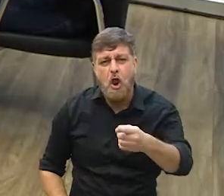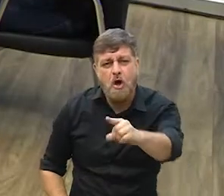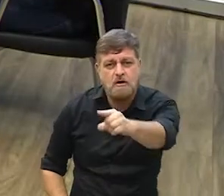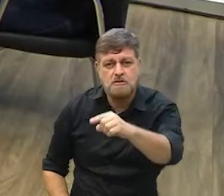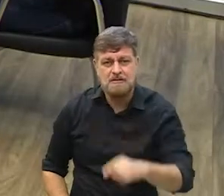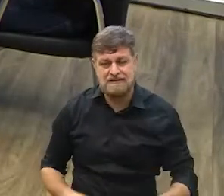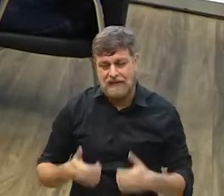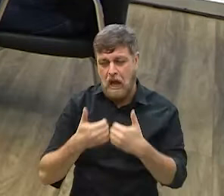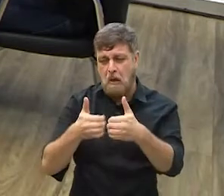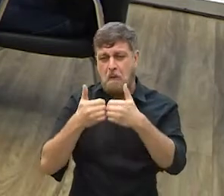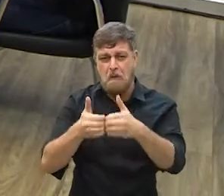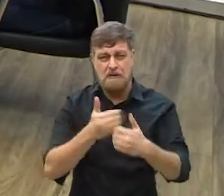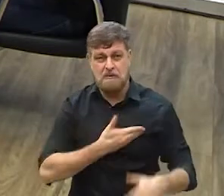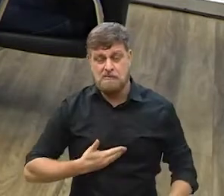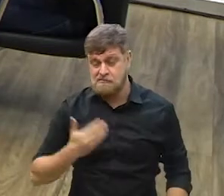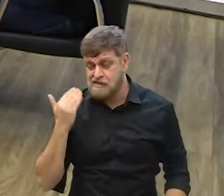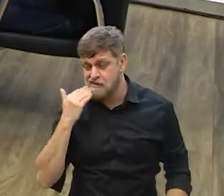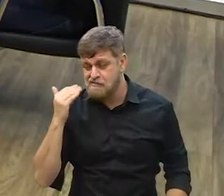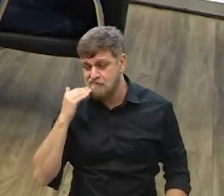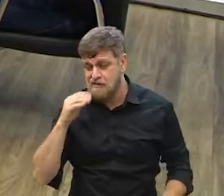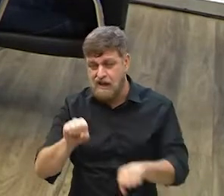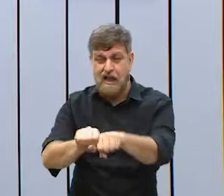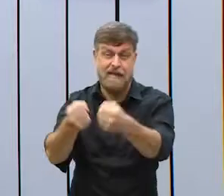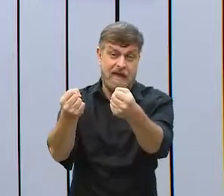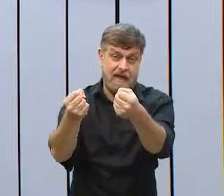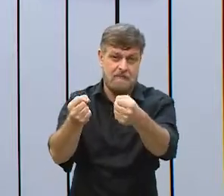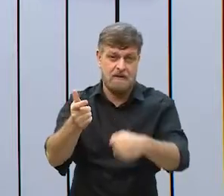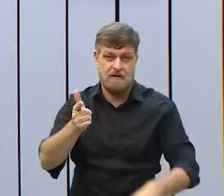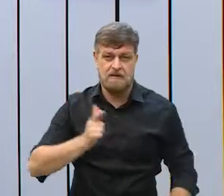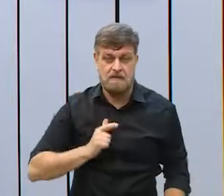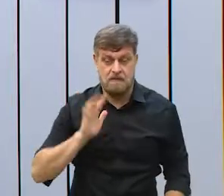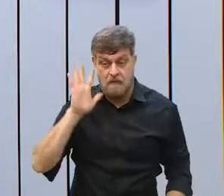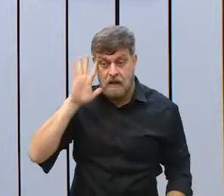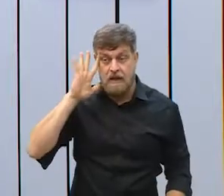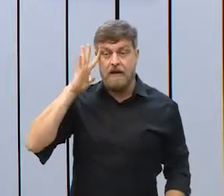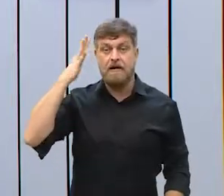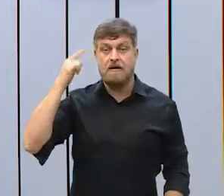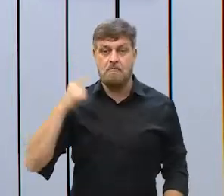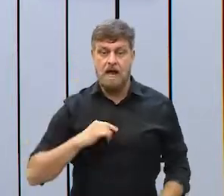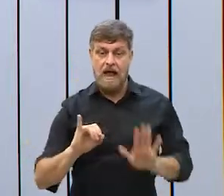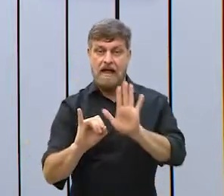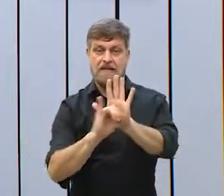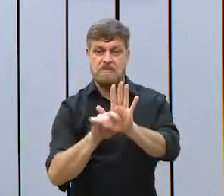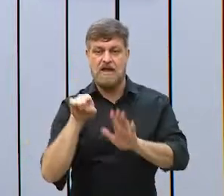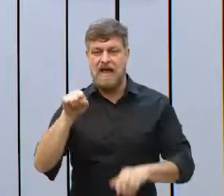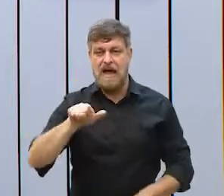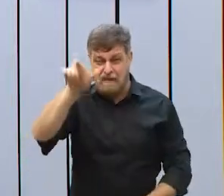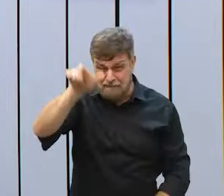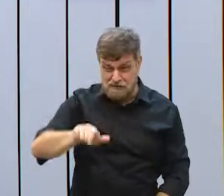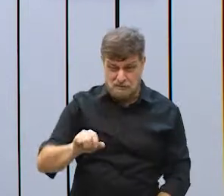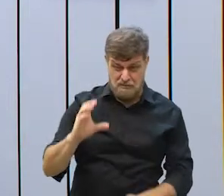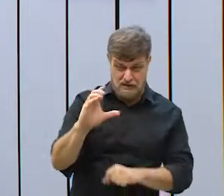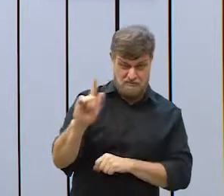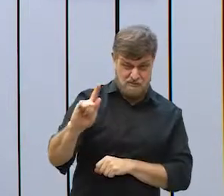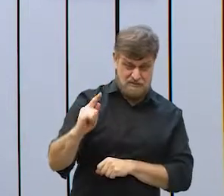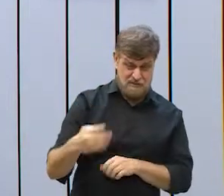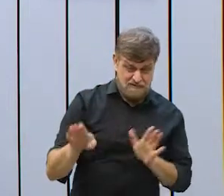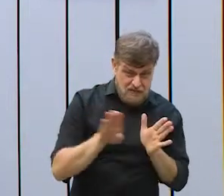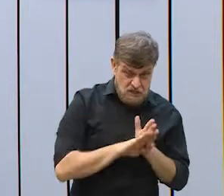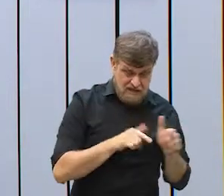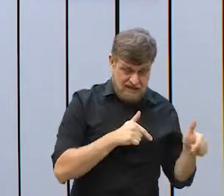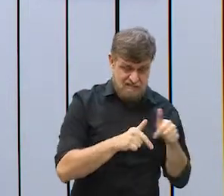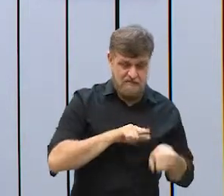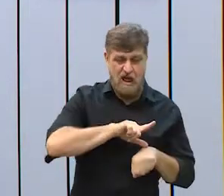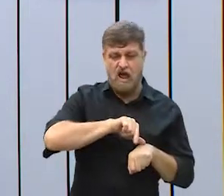serviços de transporte público que sempre quebrava. Então, criou uma identidade de, mora do Campo Grande, vai chegar atrasado,